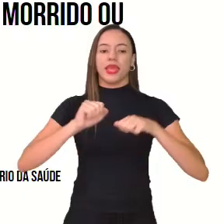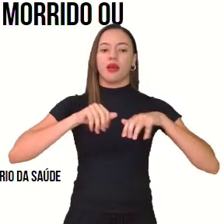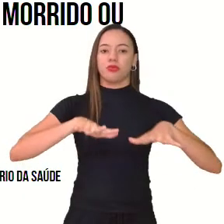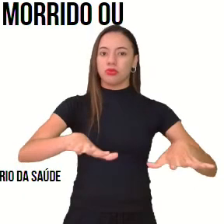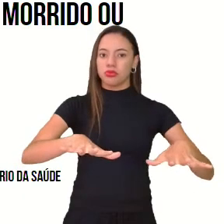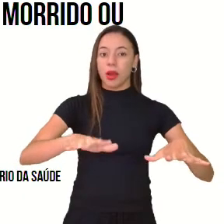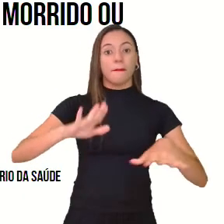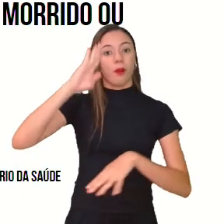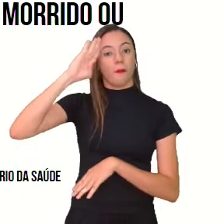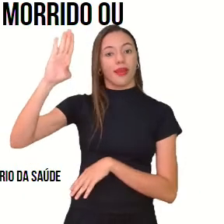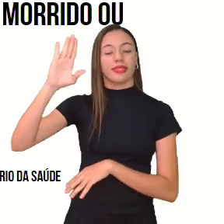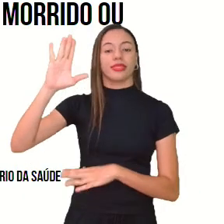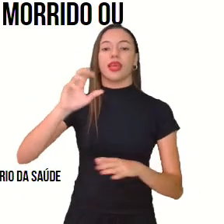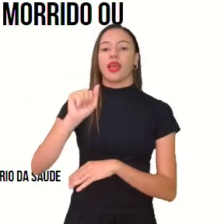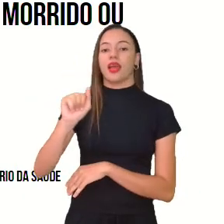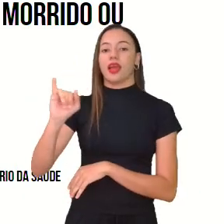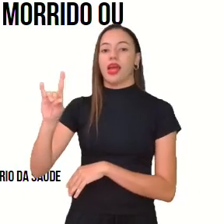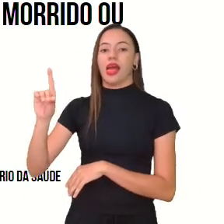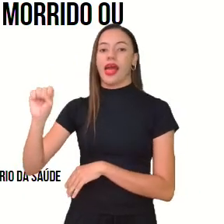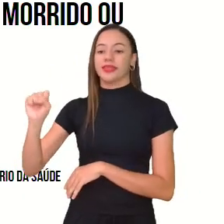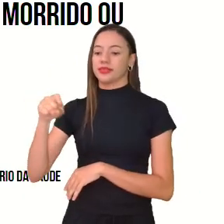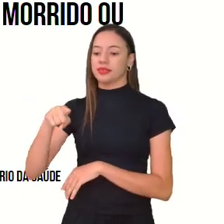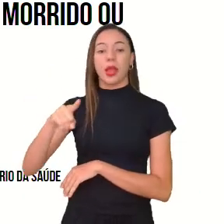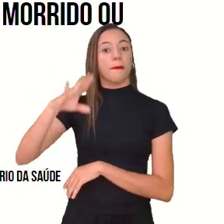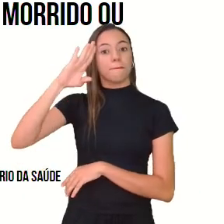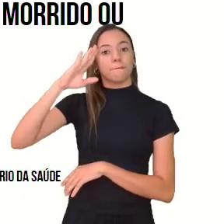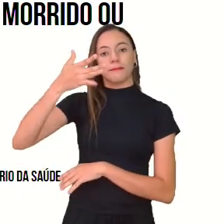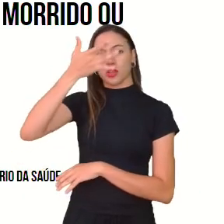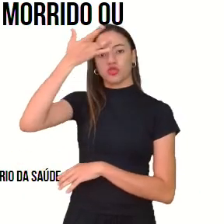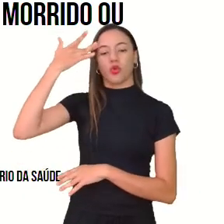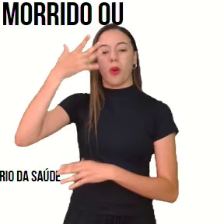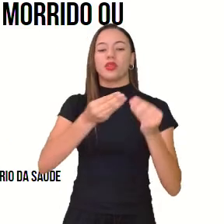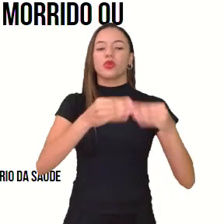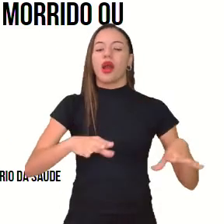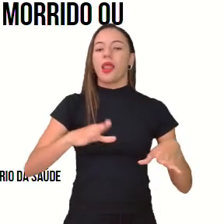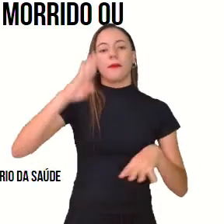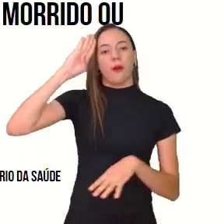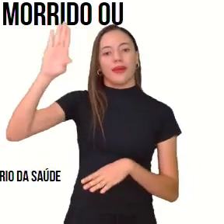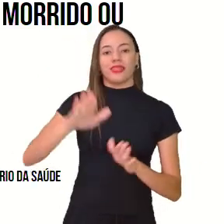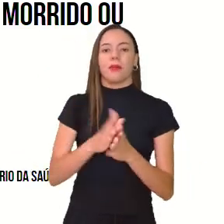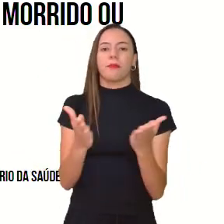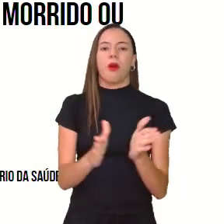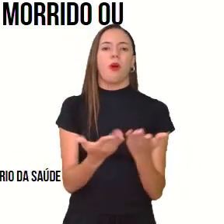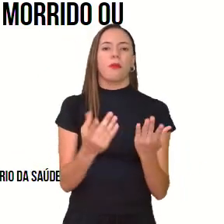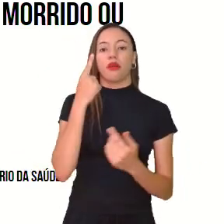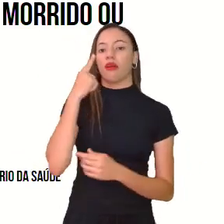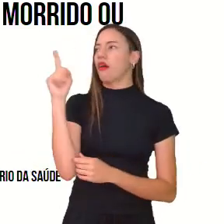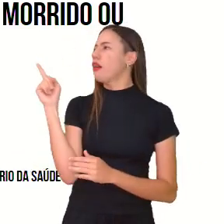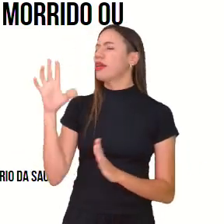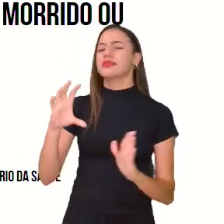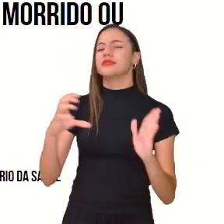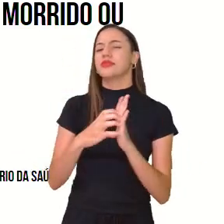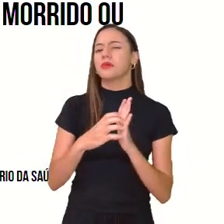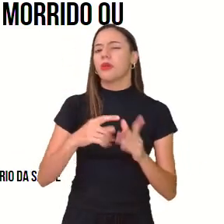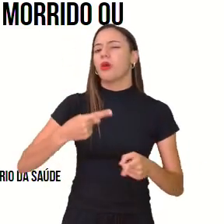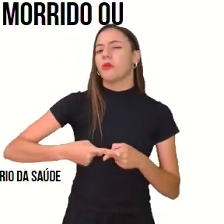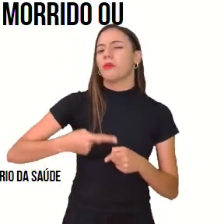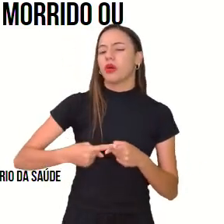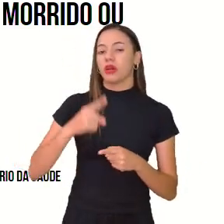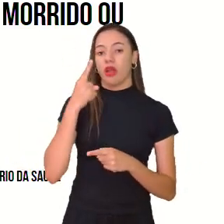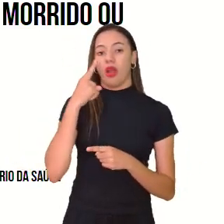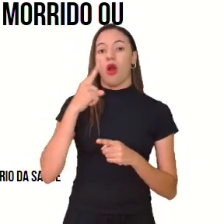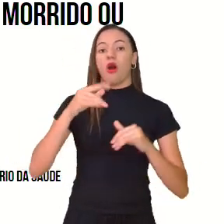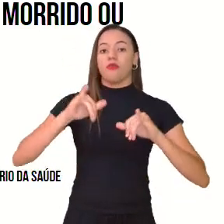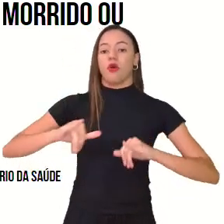pessoas mais pobres. Então, por que esse símbolo? Esses dados, eles são do nosso Ministério